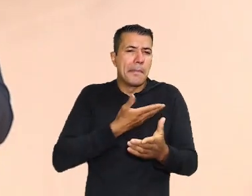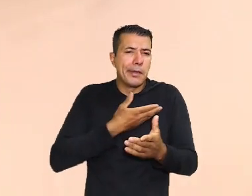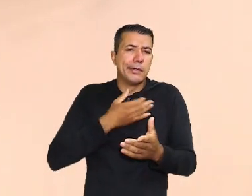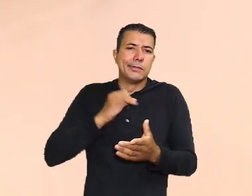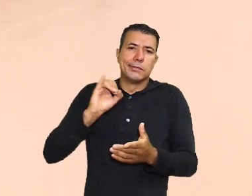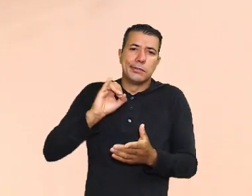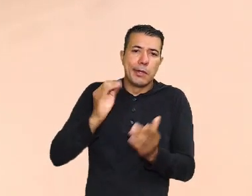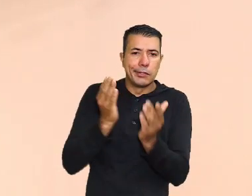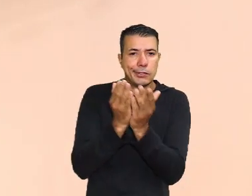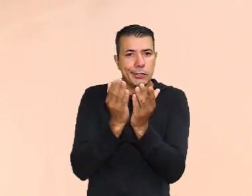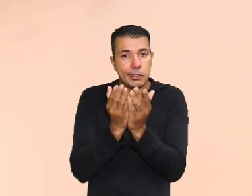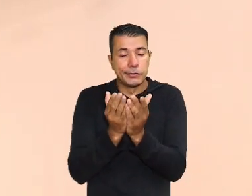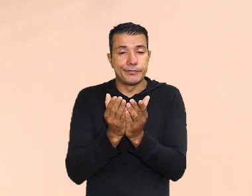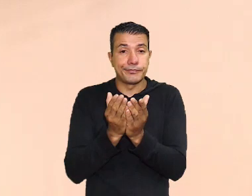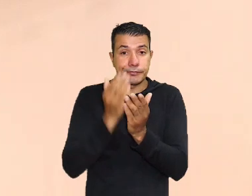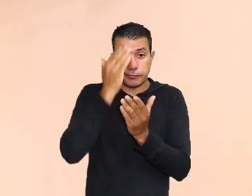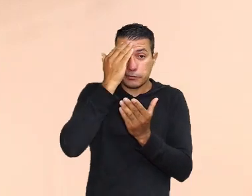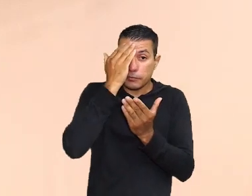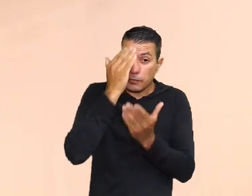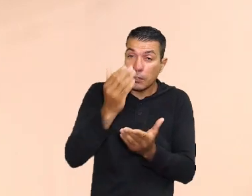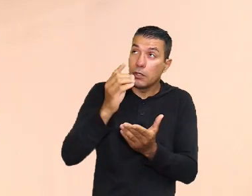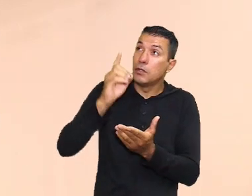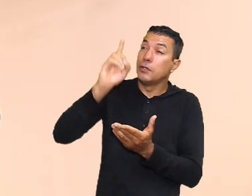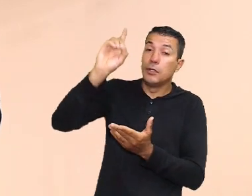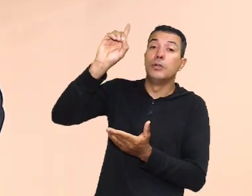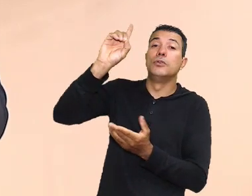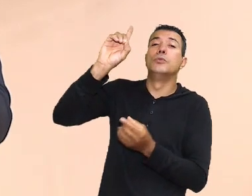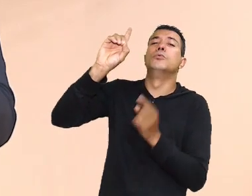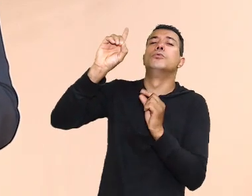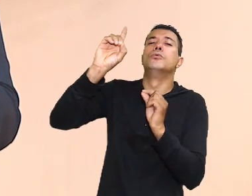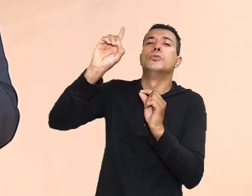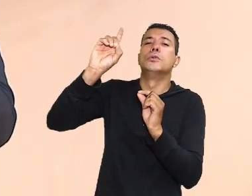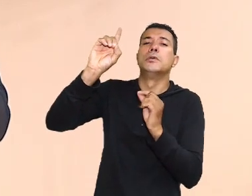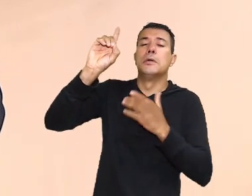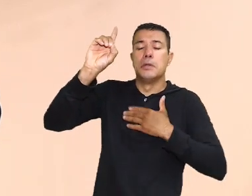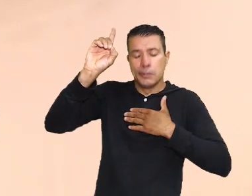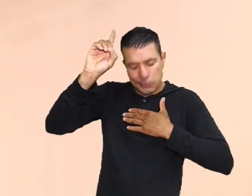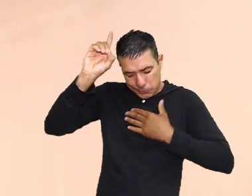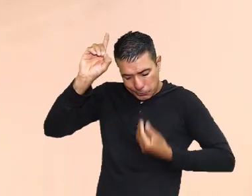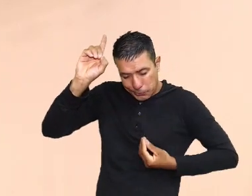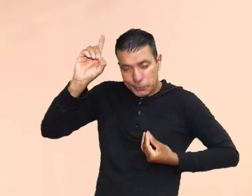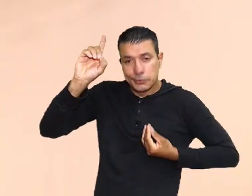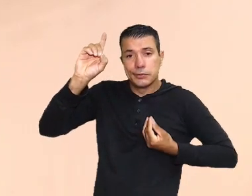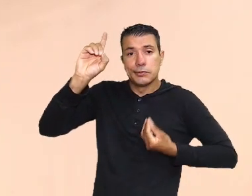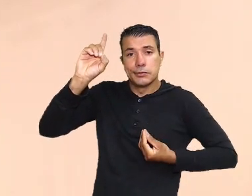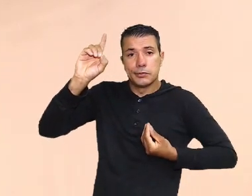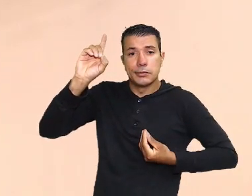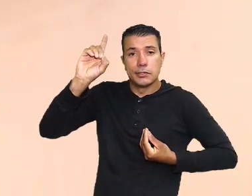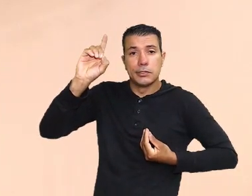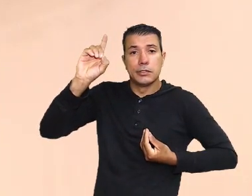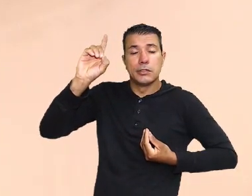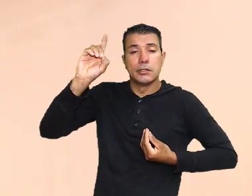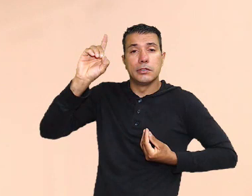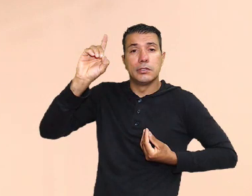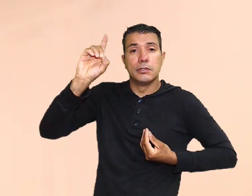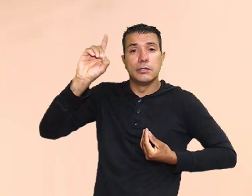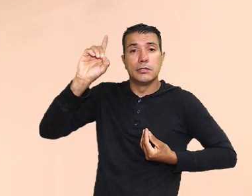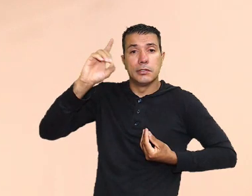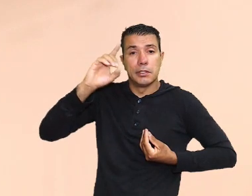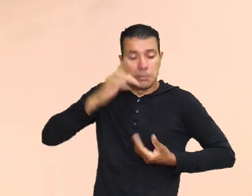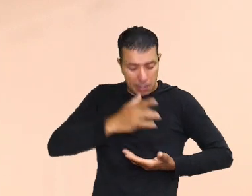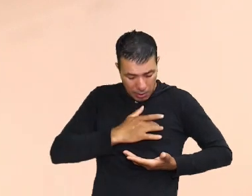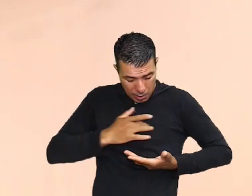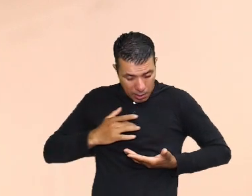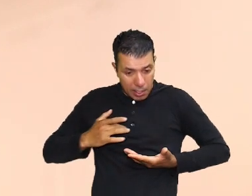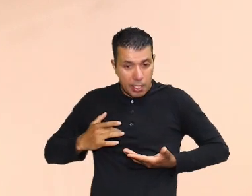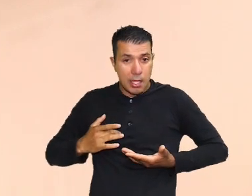aqui alguém que agradece: agradeço a Deus por mim e também pela minha vida e